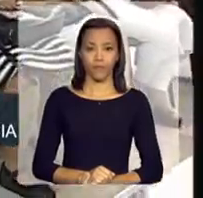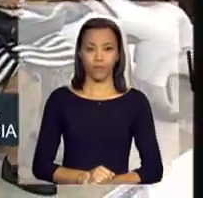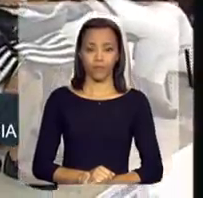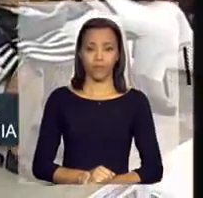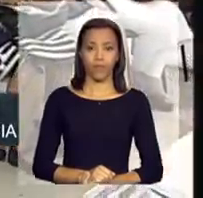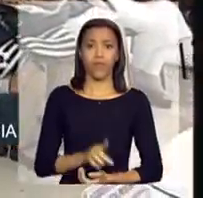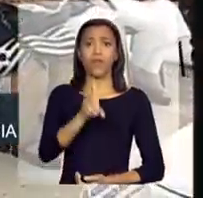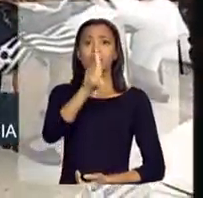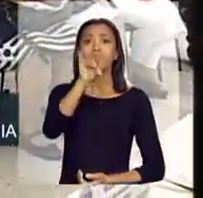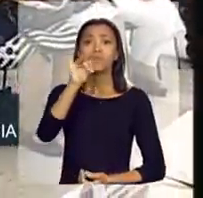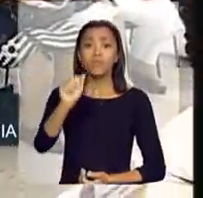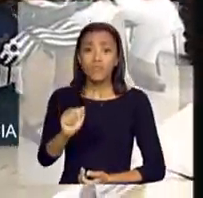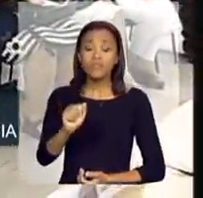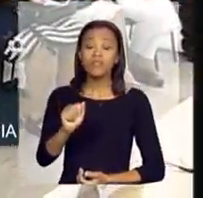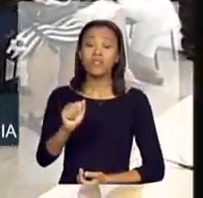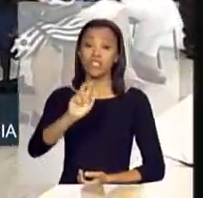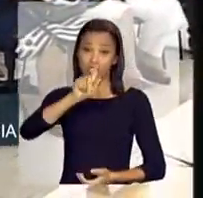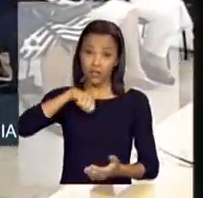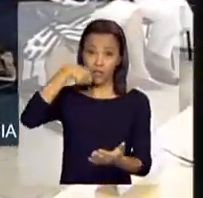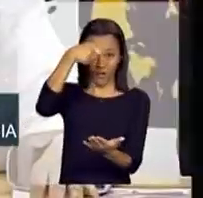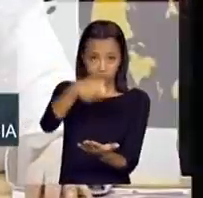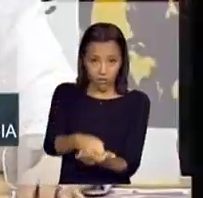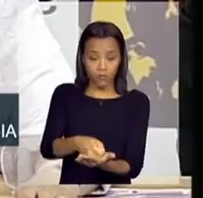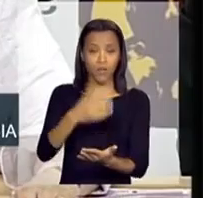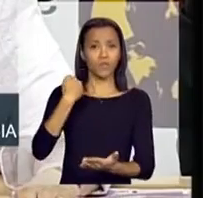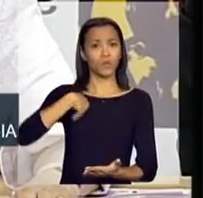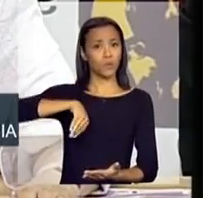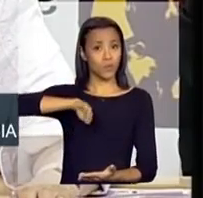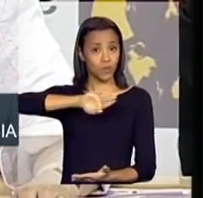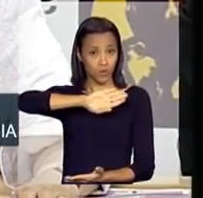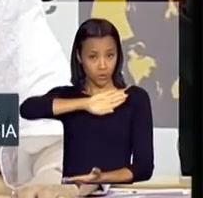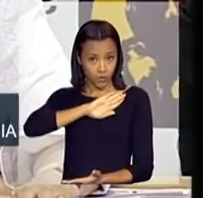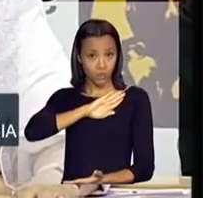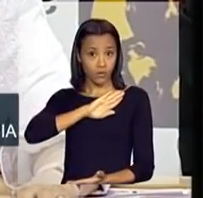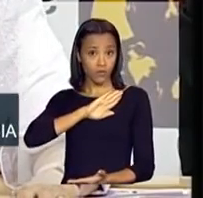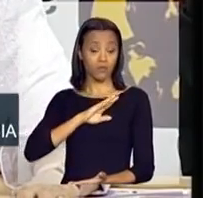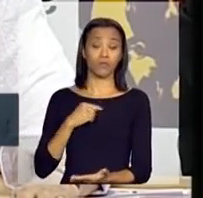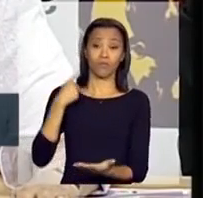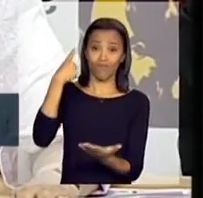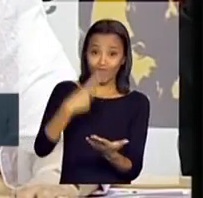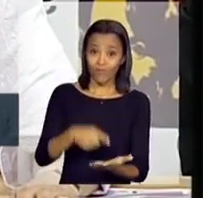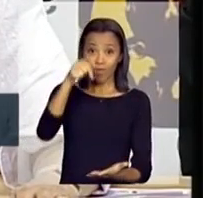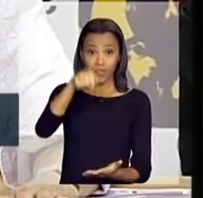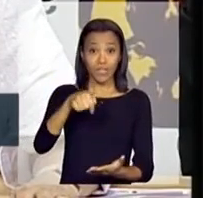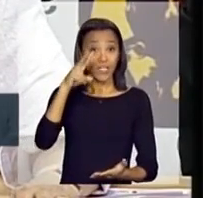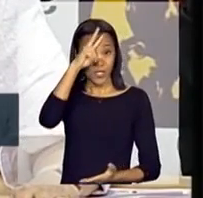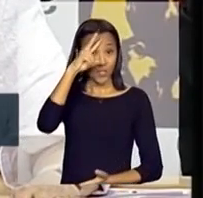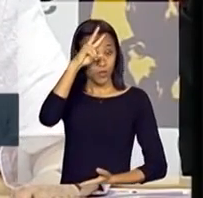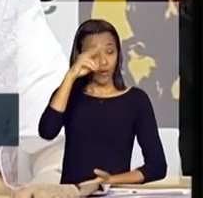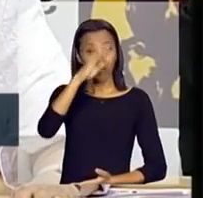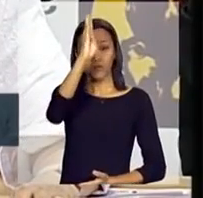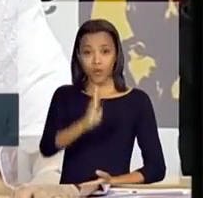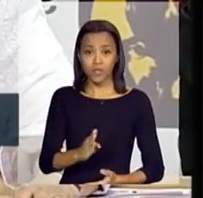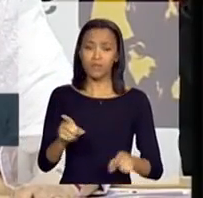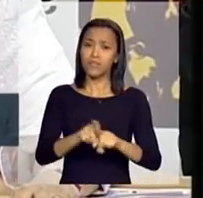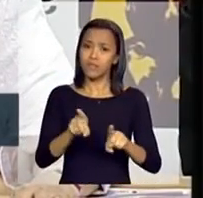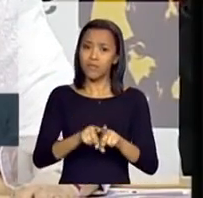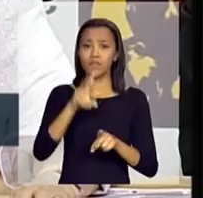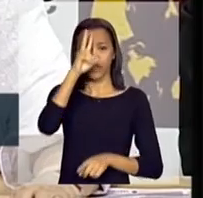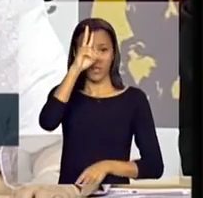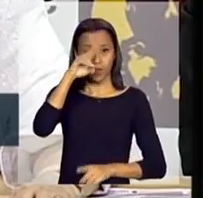É um dia de reafirmação do nosso lugar na história do Brasil e na história do